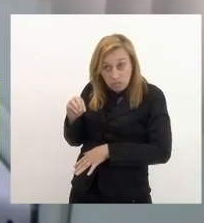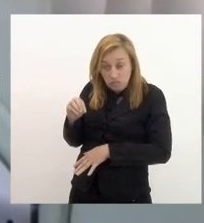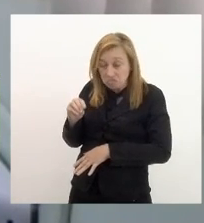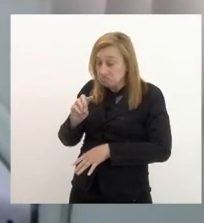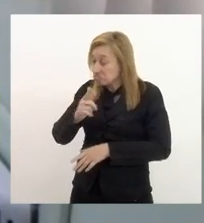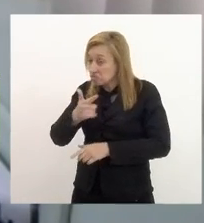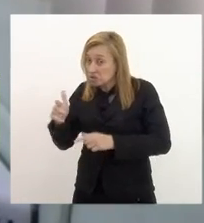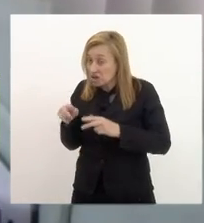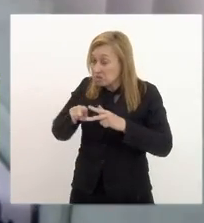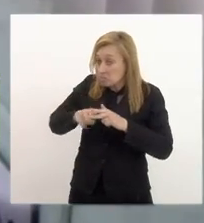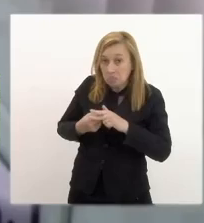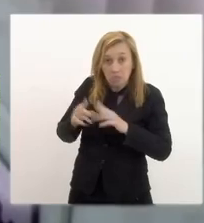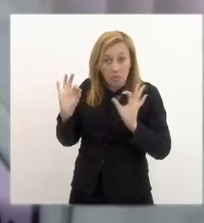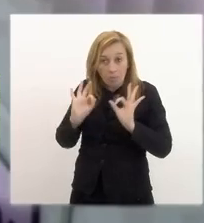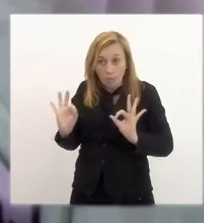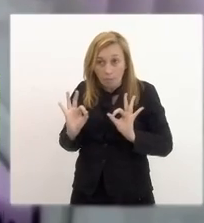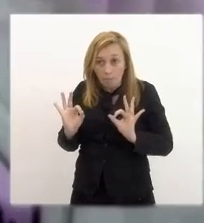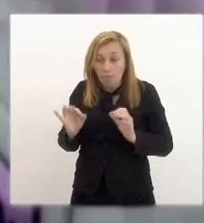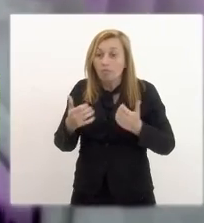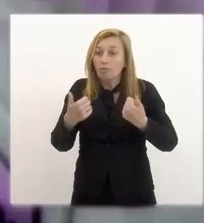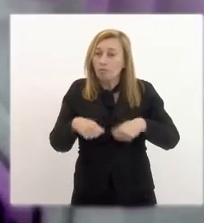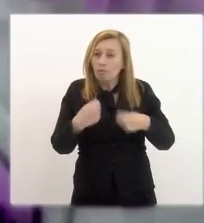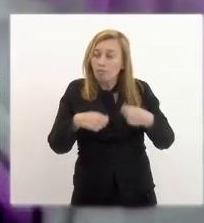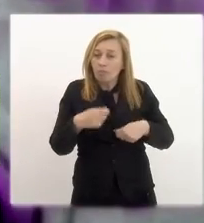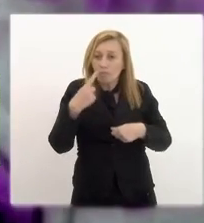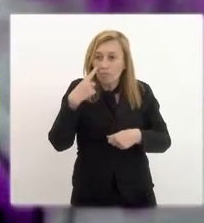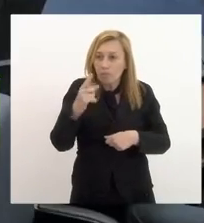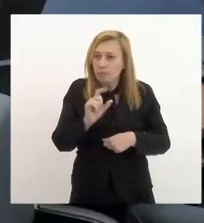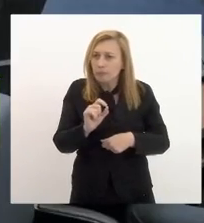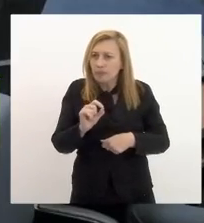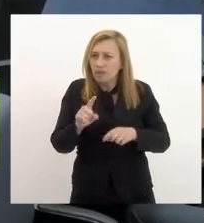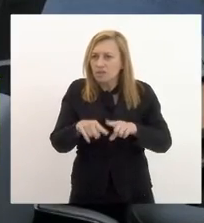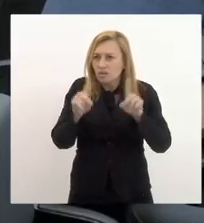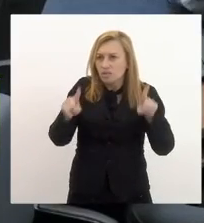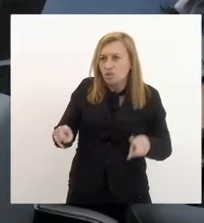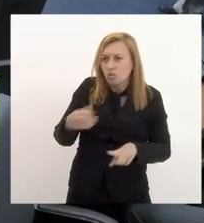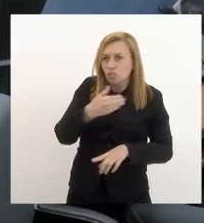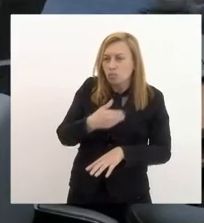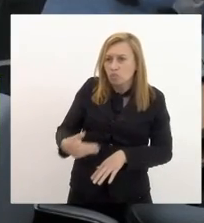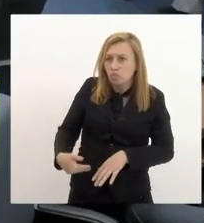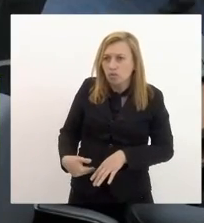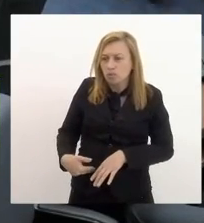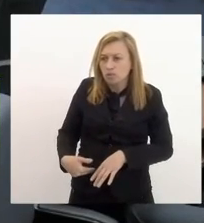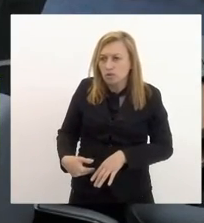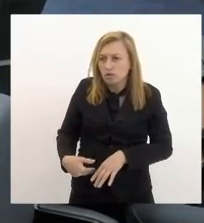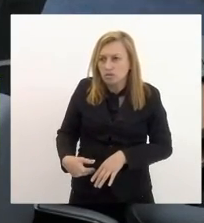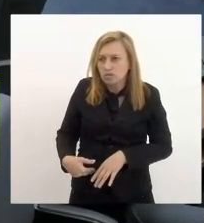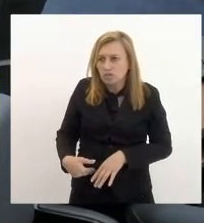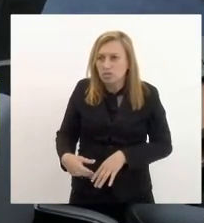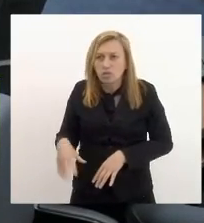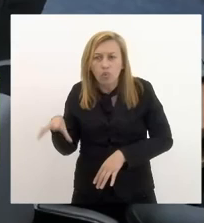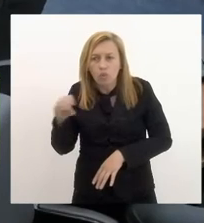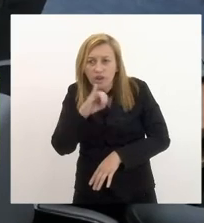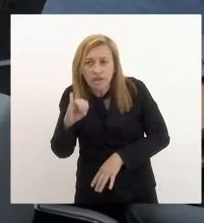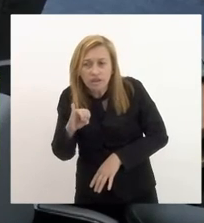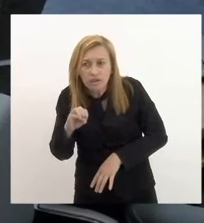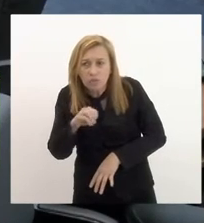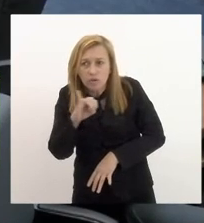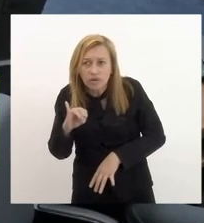ajuda às vezes temos que levar em conta aqui os servidores oh alô